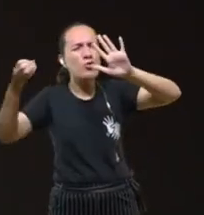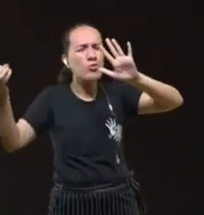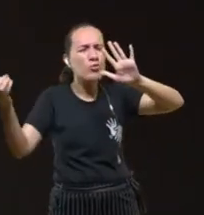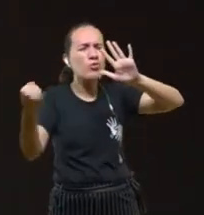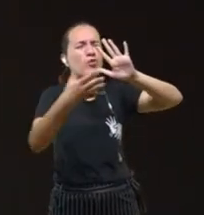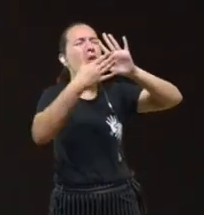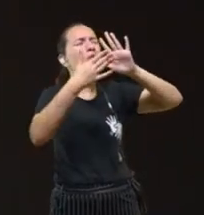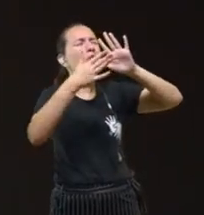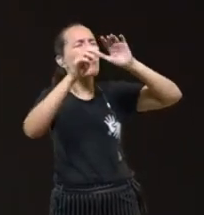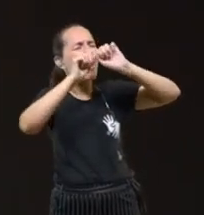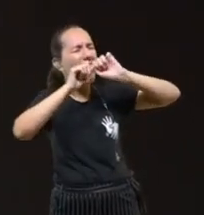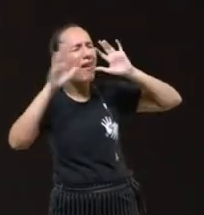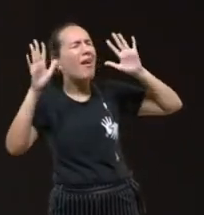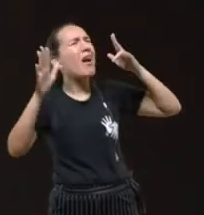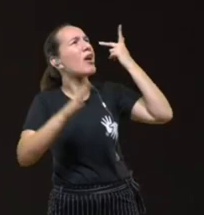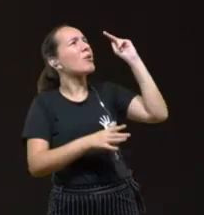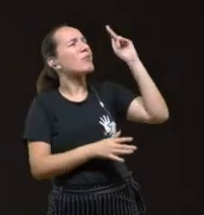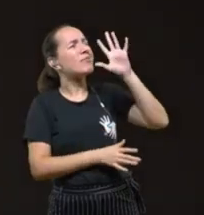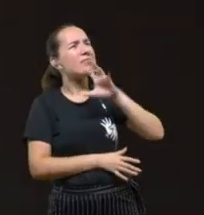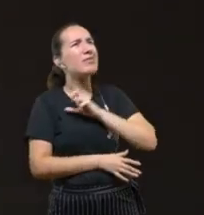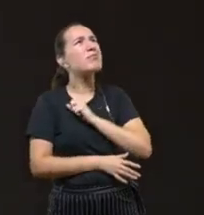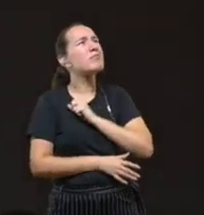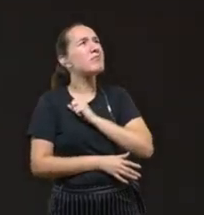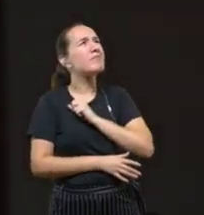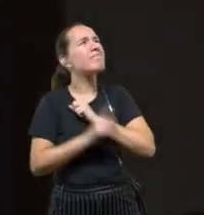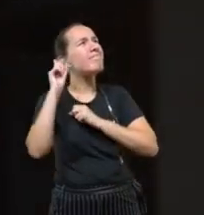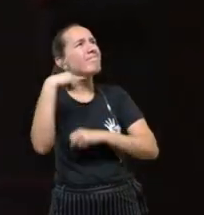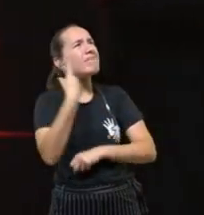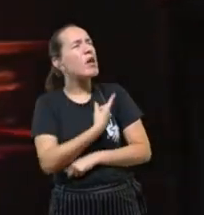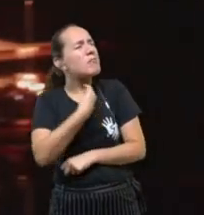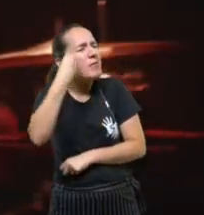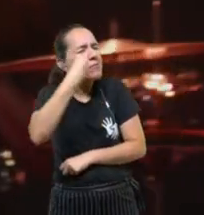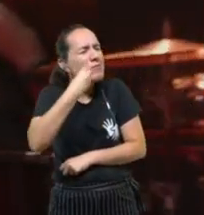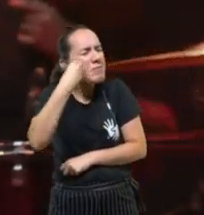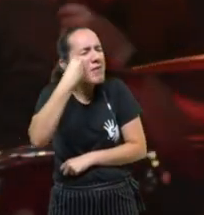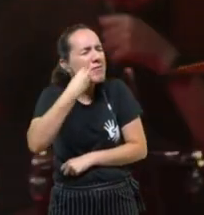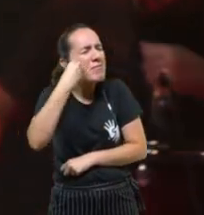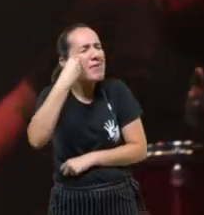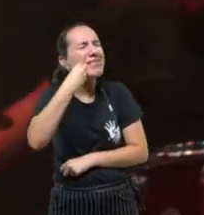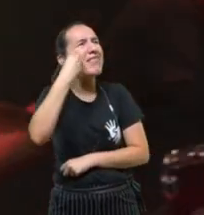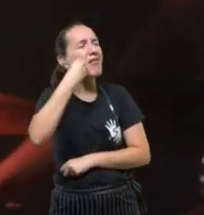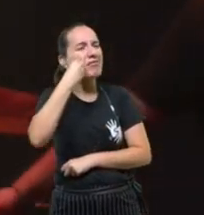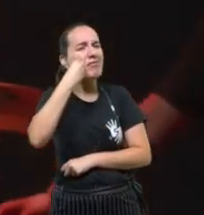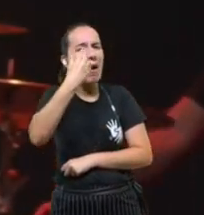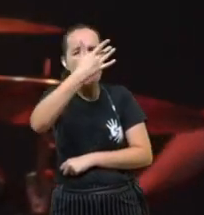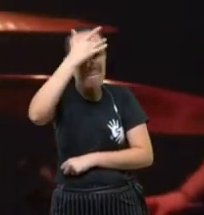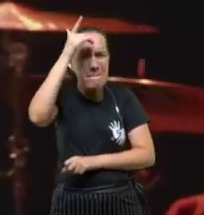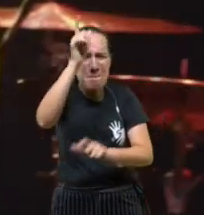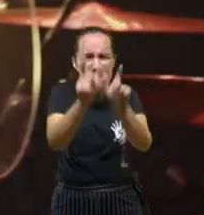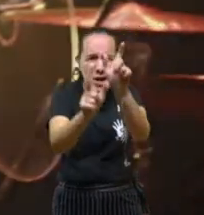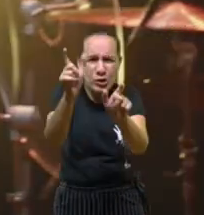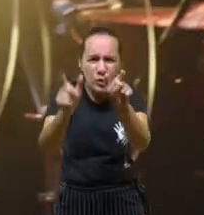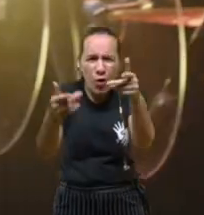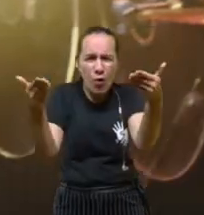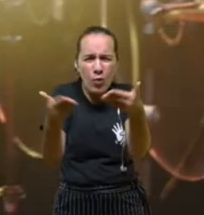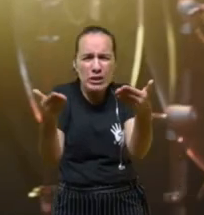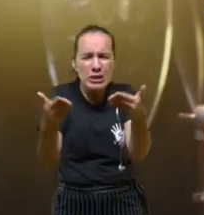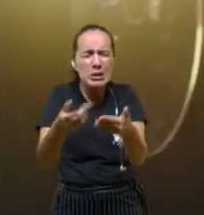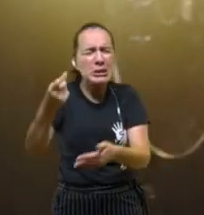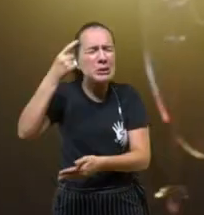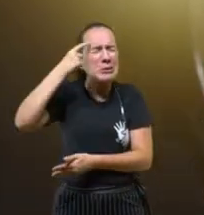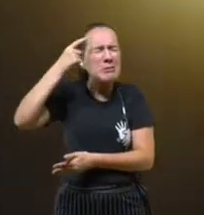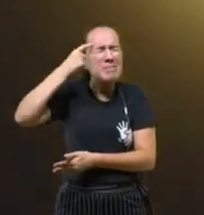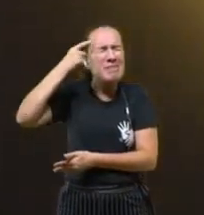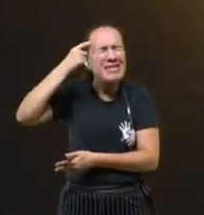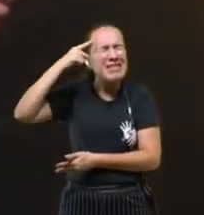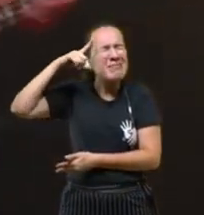nova sobre o seu amor, Senhor, para aqueles que estão lutando hoje com